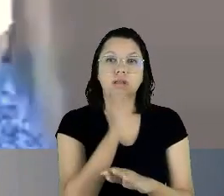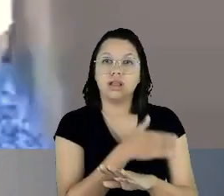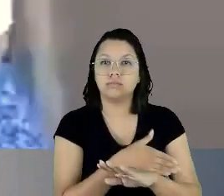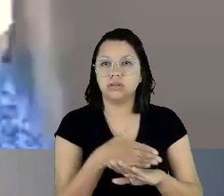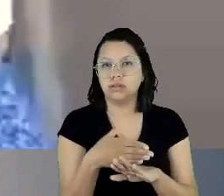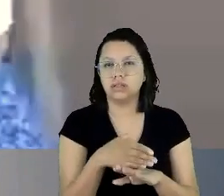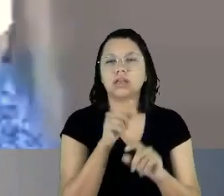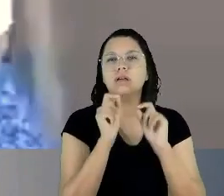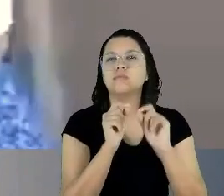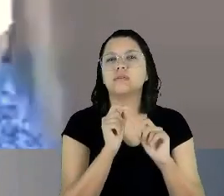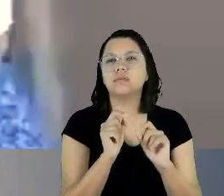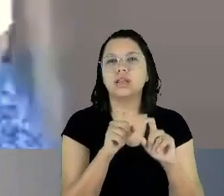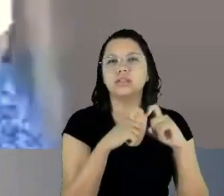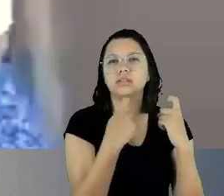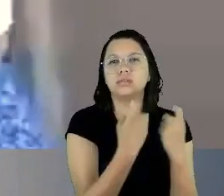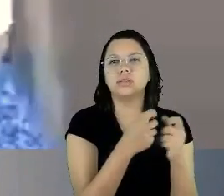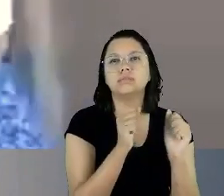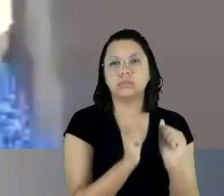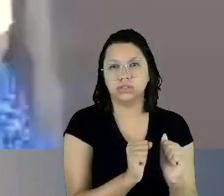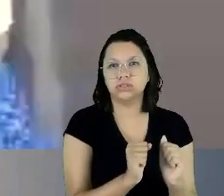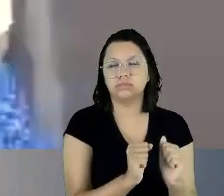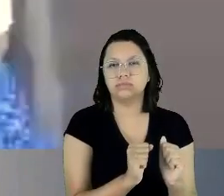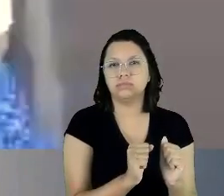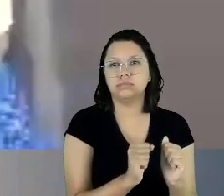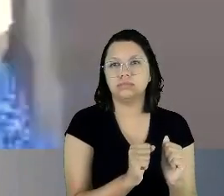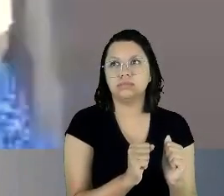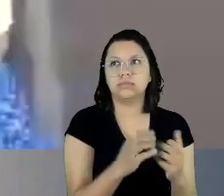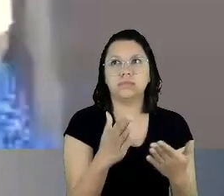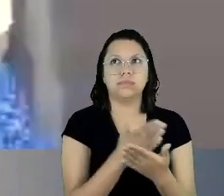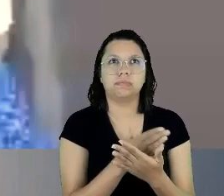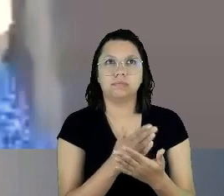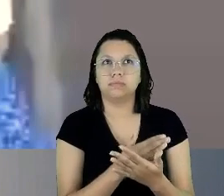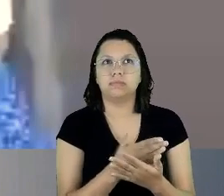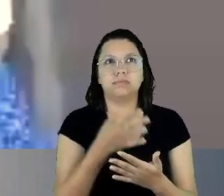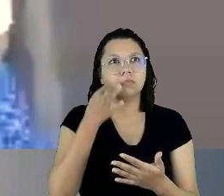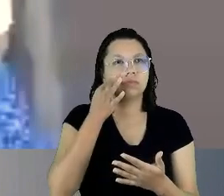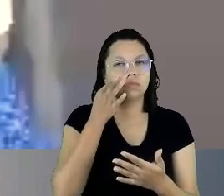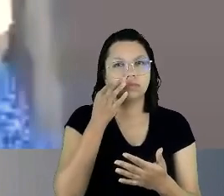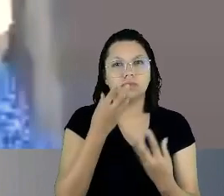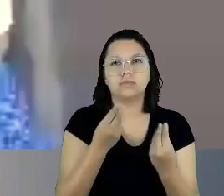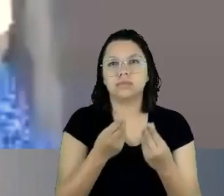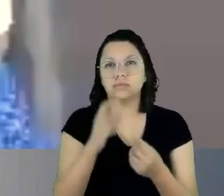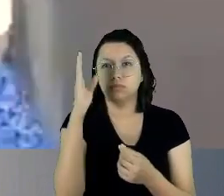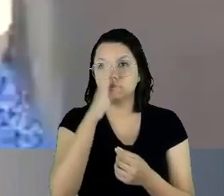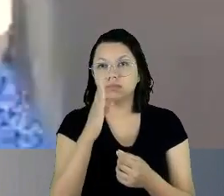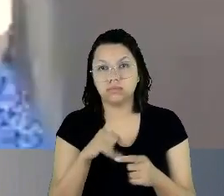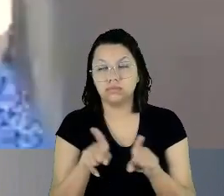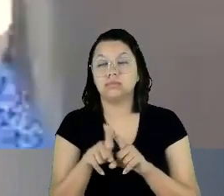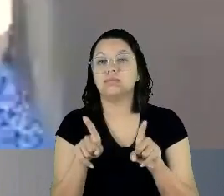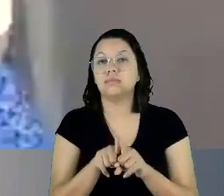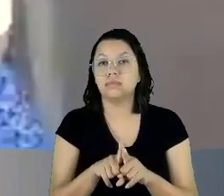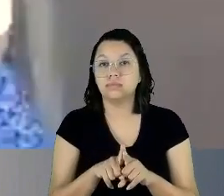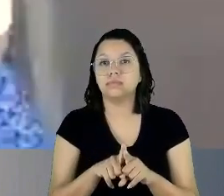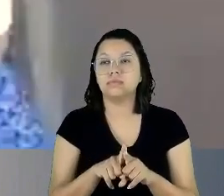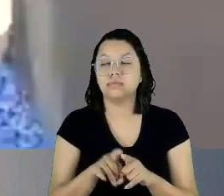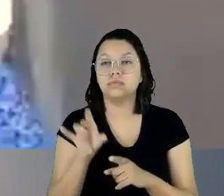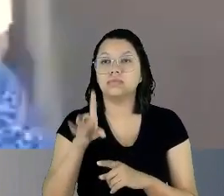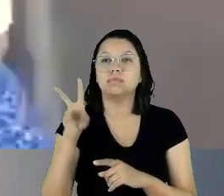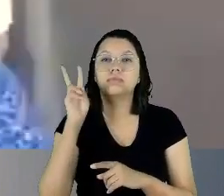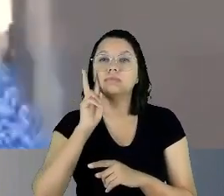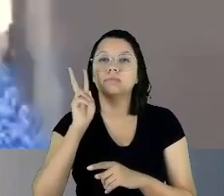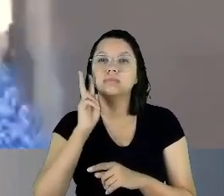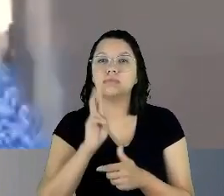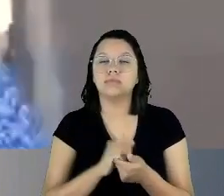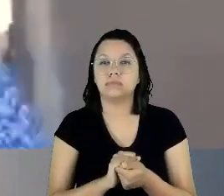branca. Qual era a sexualidade permitida? Algo muito presente na legislação brasileira também, basta a gente